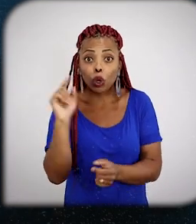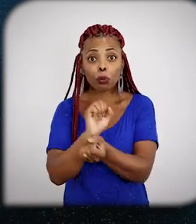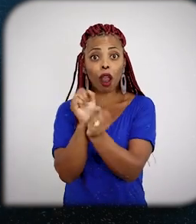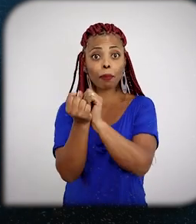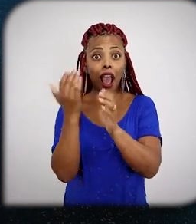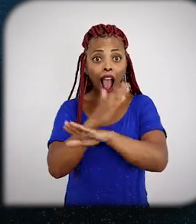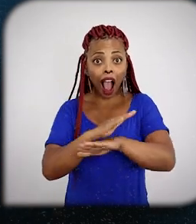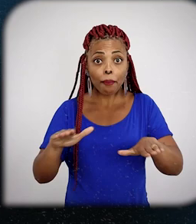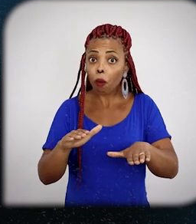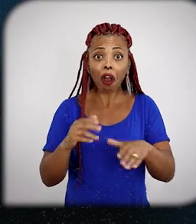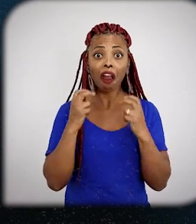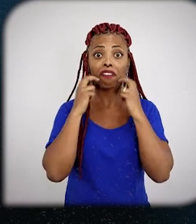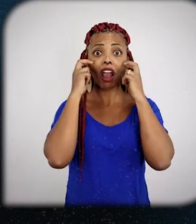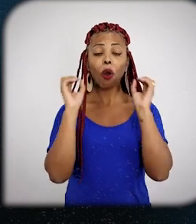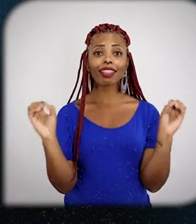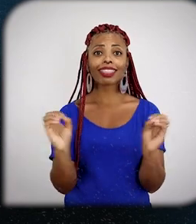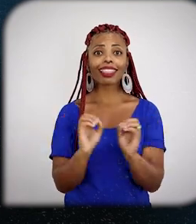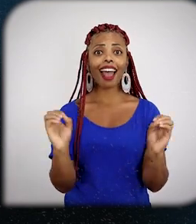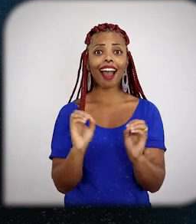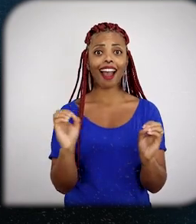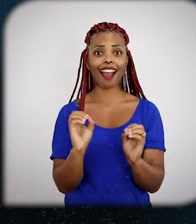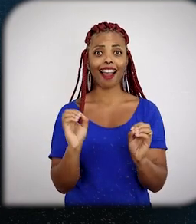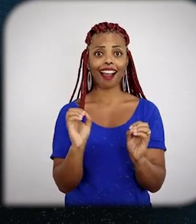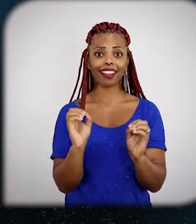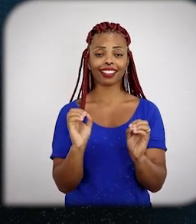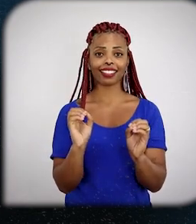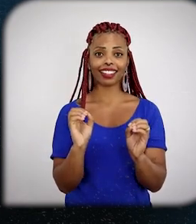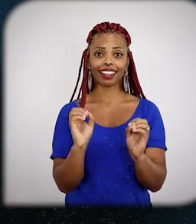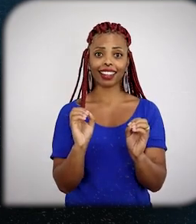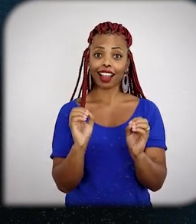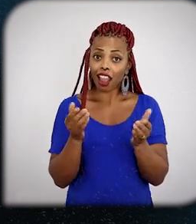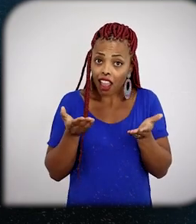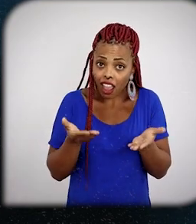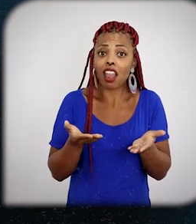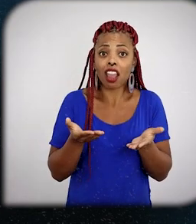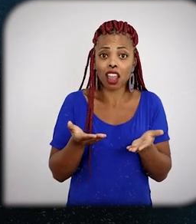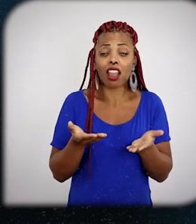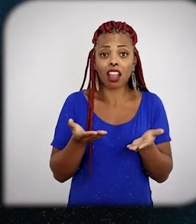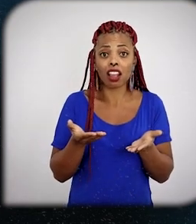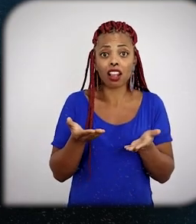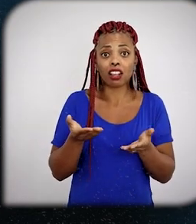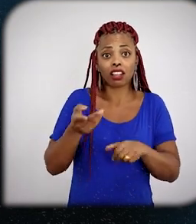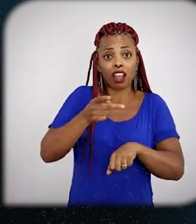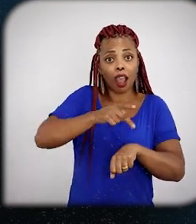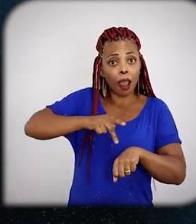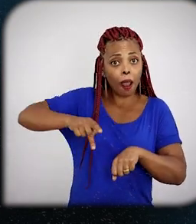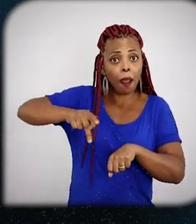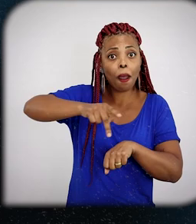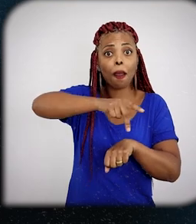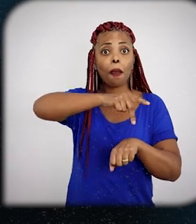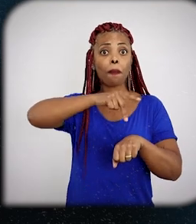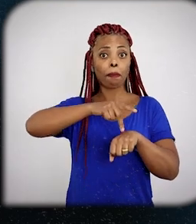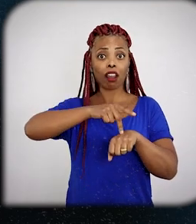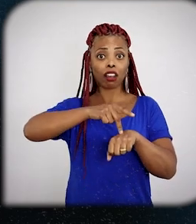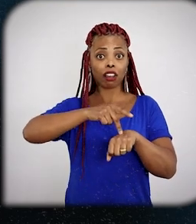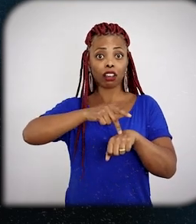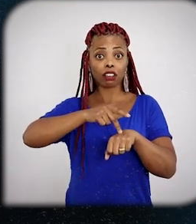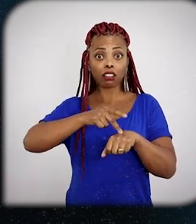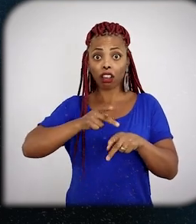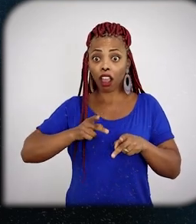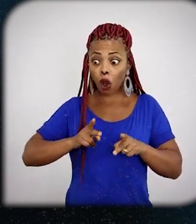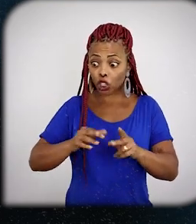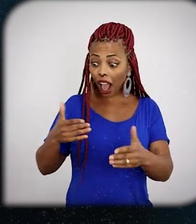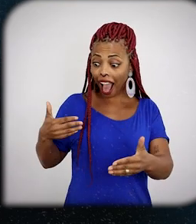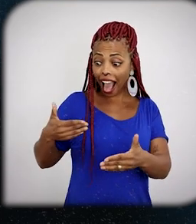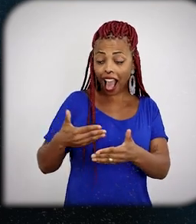abolir a escravidão no Brasil. Esse é o país, né, que volta ao mapa